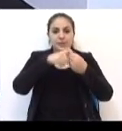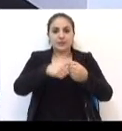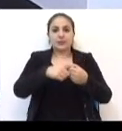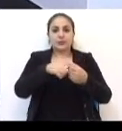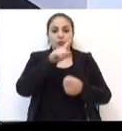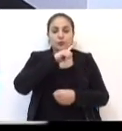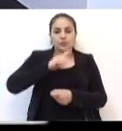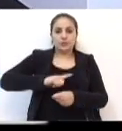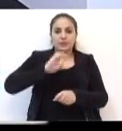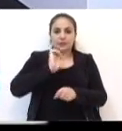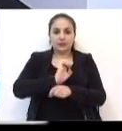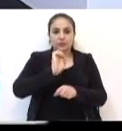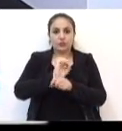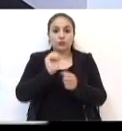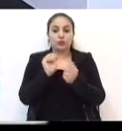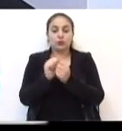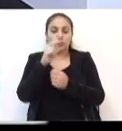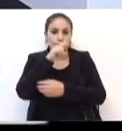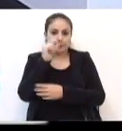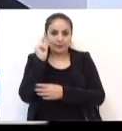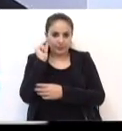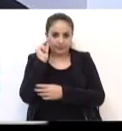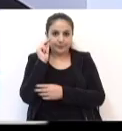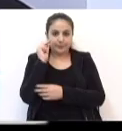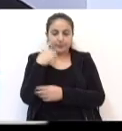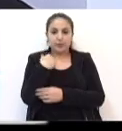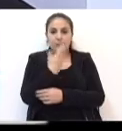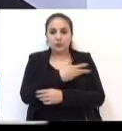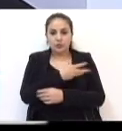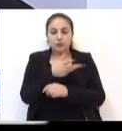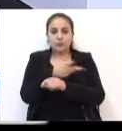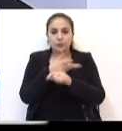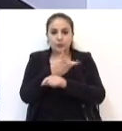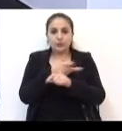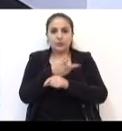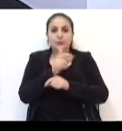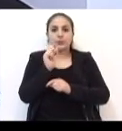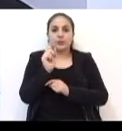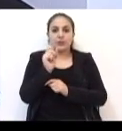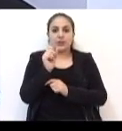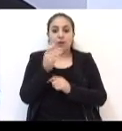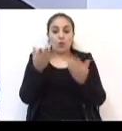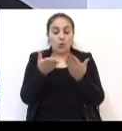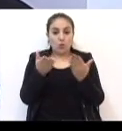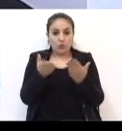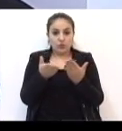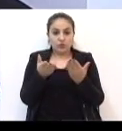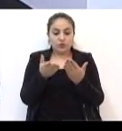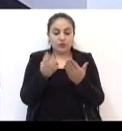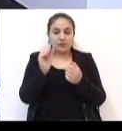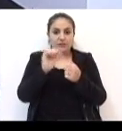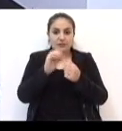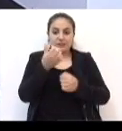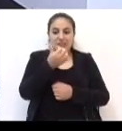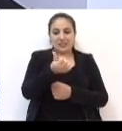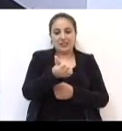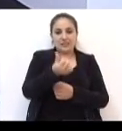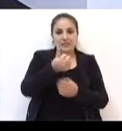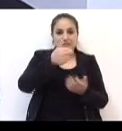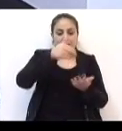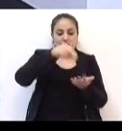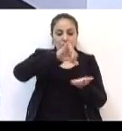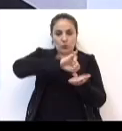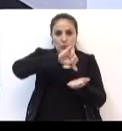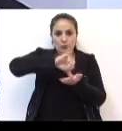do governo do estado com o município. E aí nós procuramos, que hoje nós temos 6 núcleos funcionando, Passo